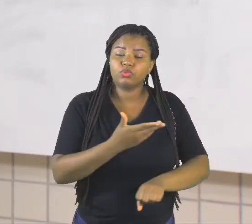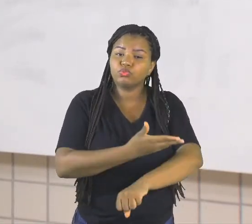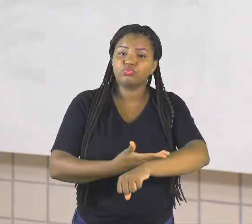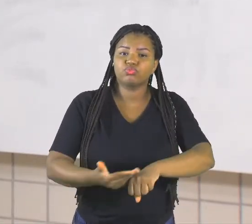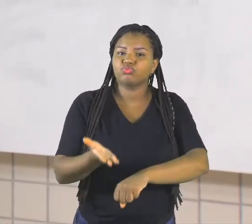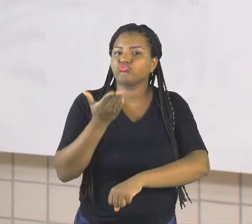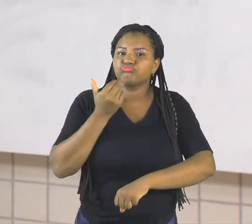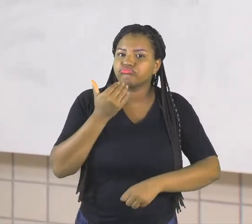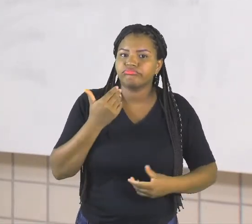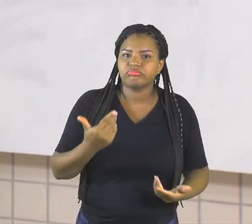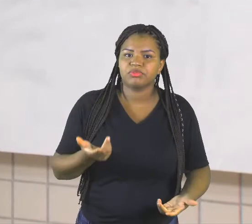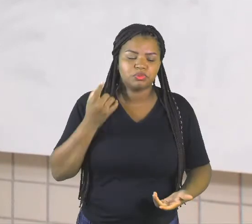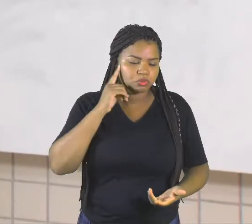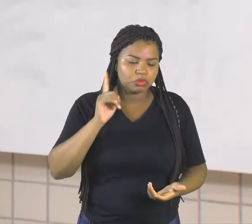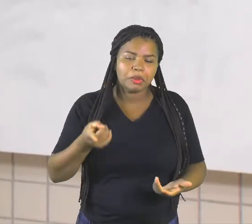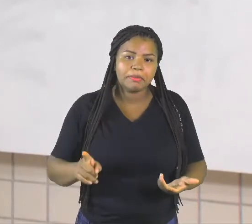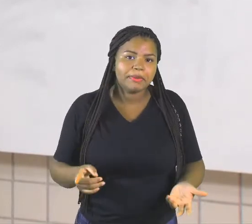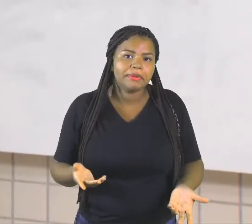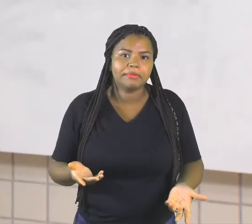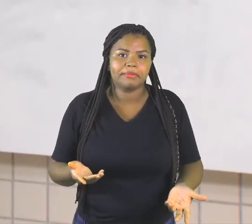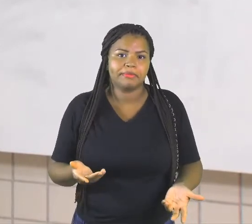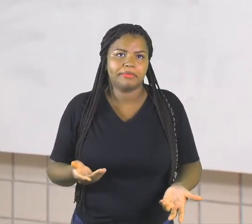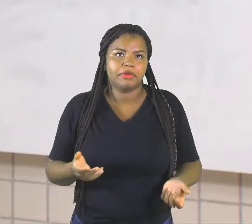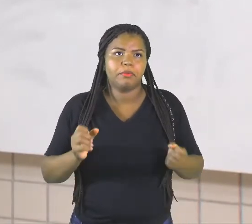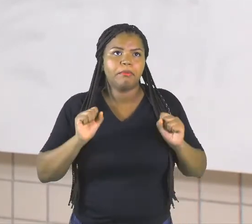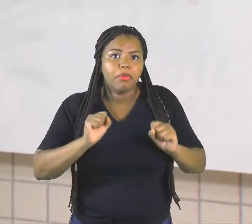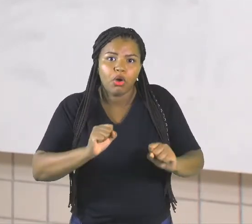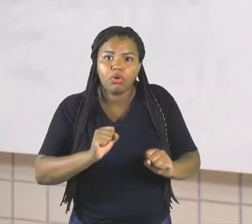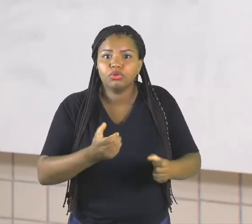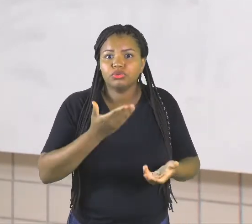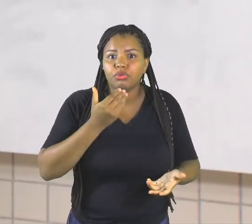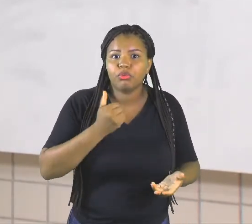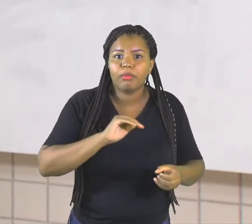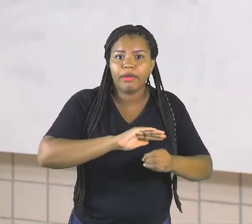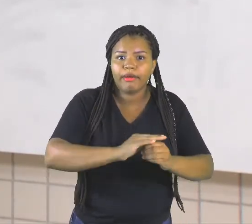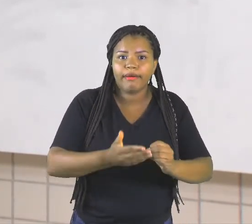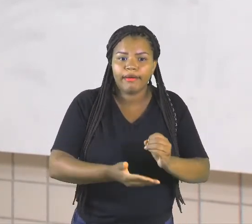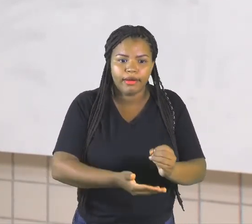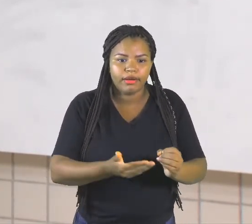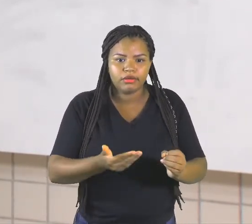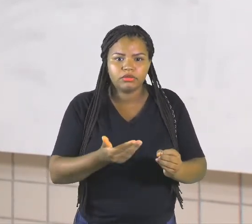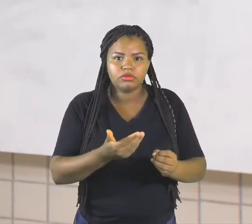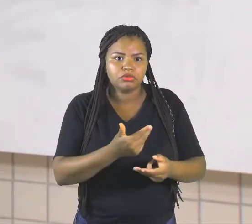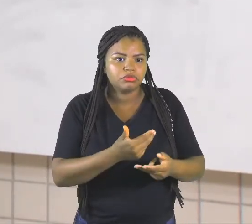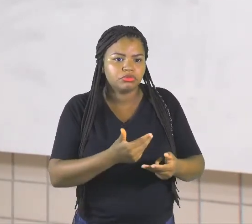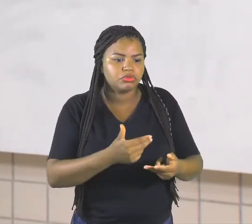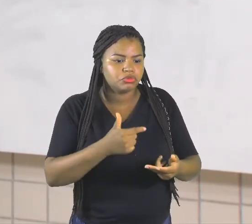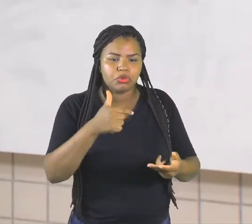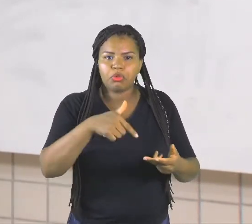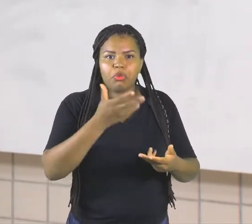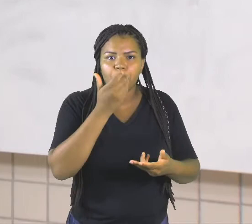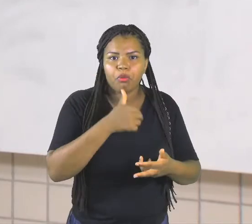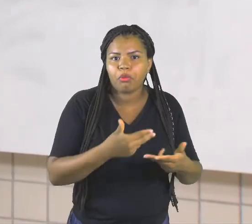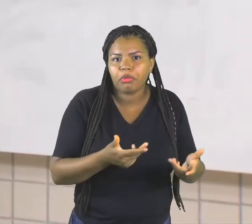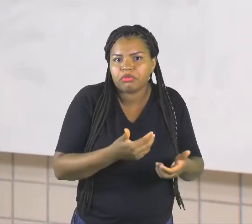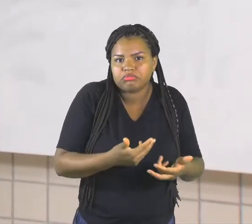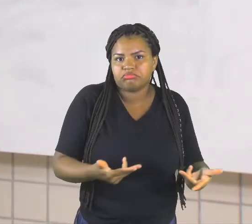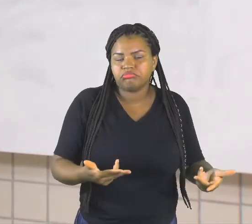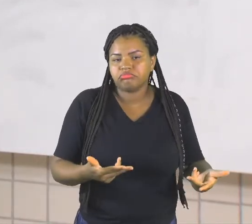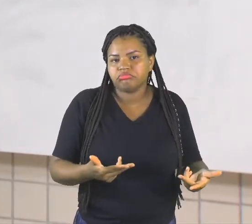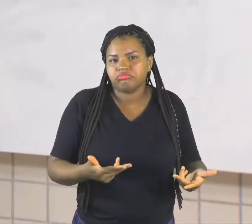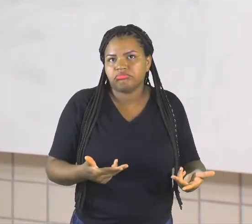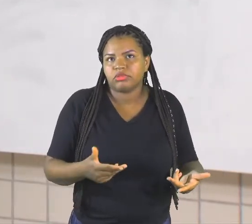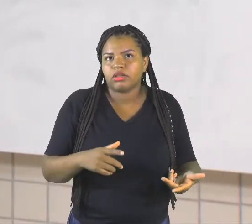consumir isso. Nós nem sabemos que, por exemplo, poderia consumir a casca de algum alimento, né? E as pessoas têm